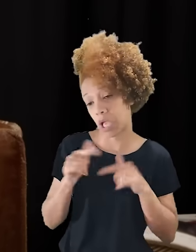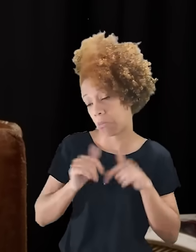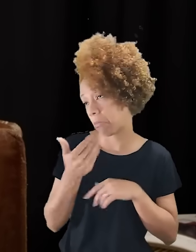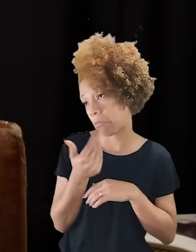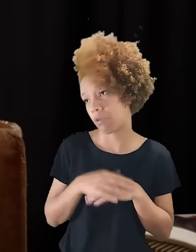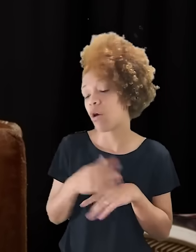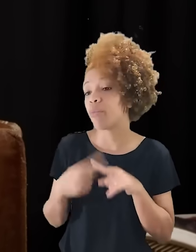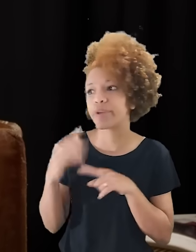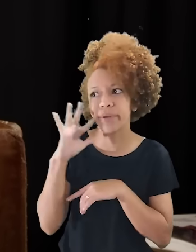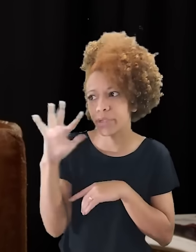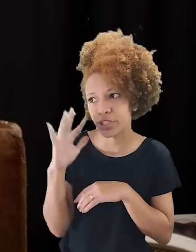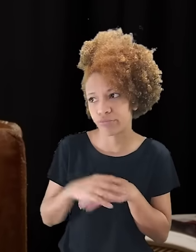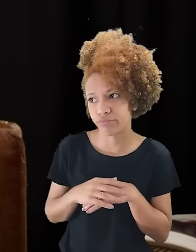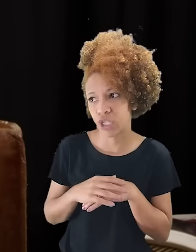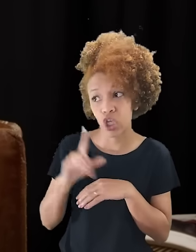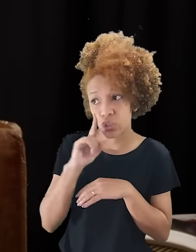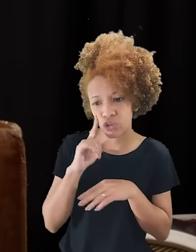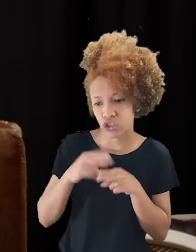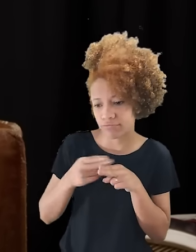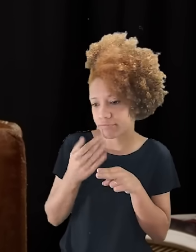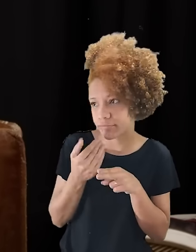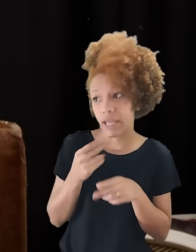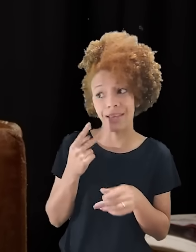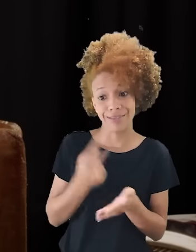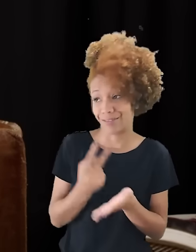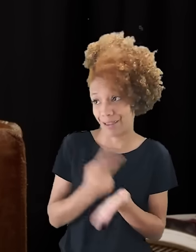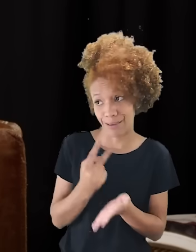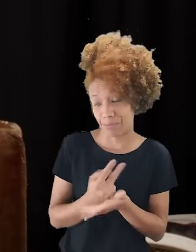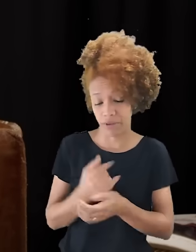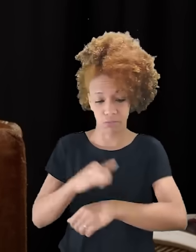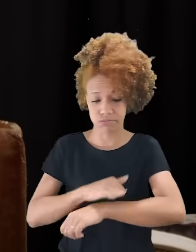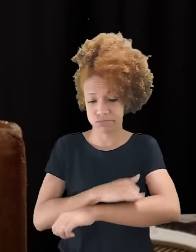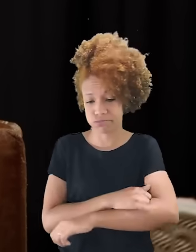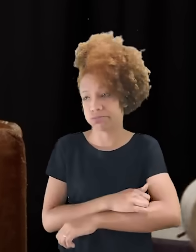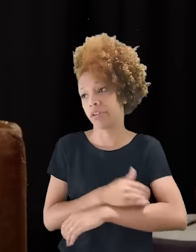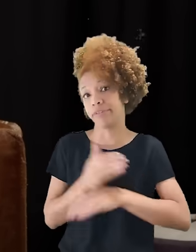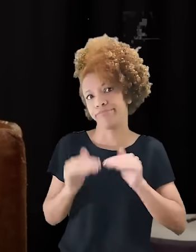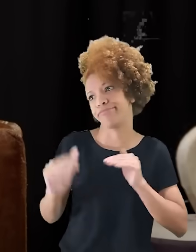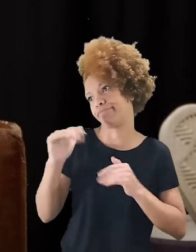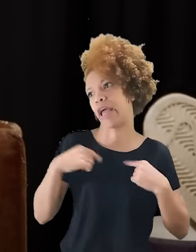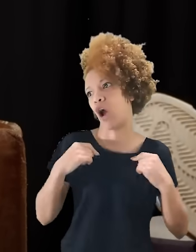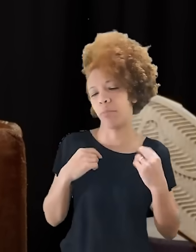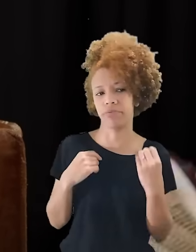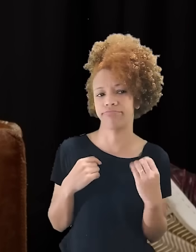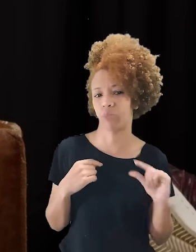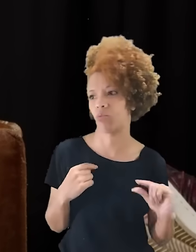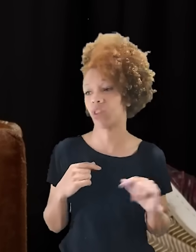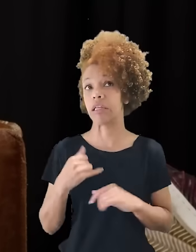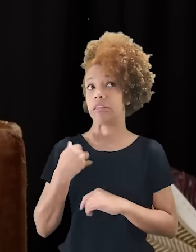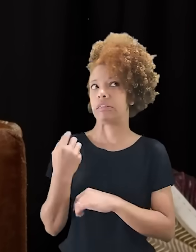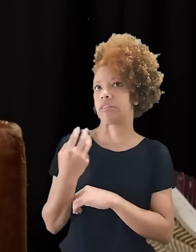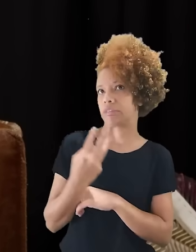porque imagina se todo dia você comer chocolate você sempre vai est acima do peso que é ideal PR as roupas por exemplo eu visto